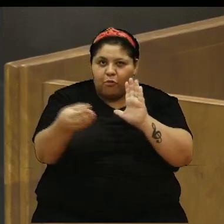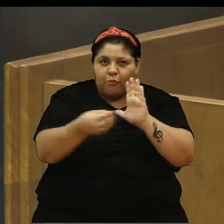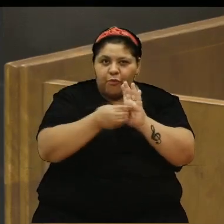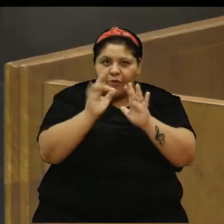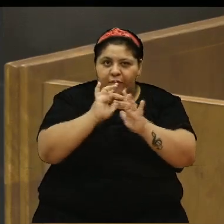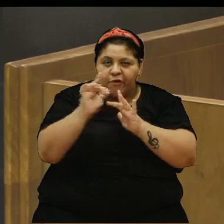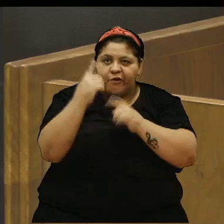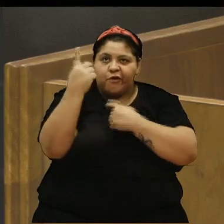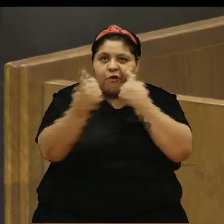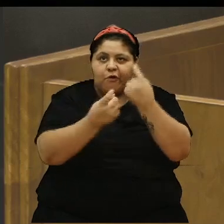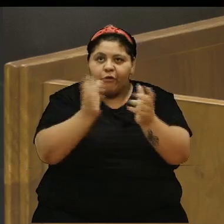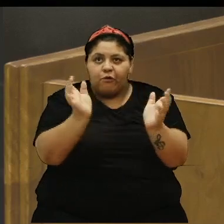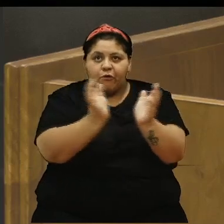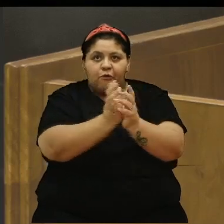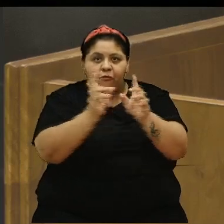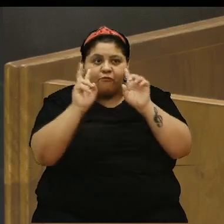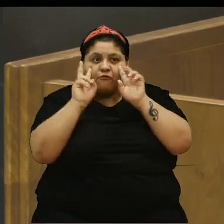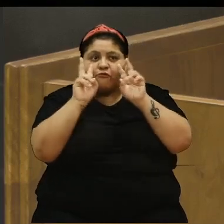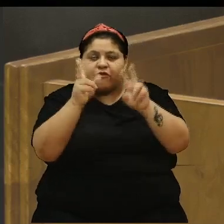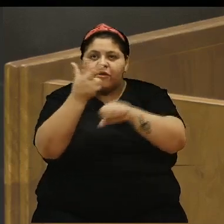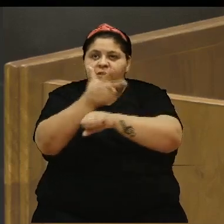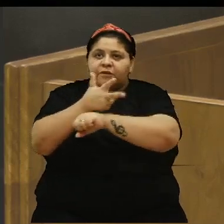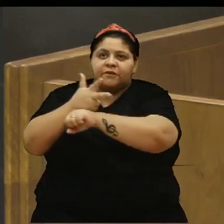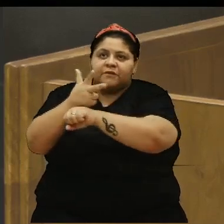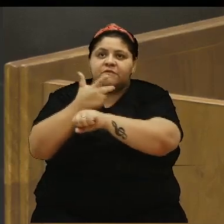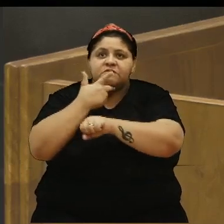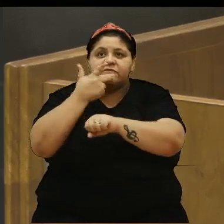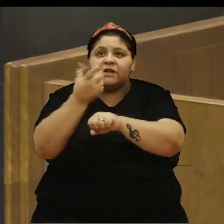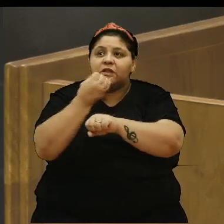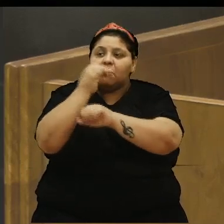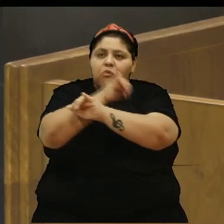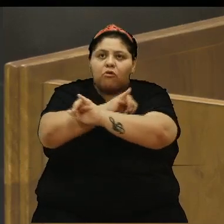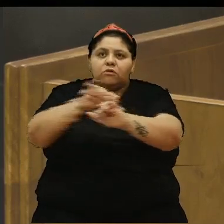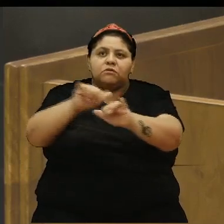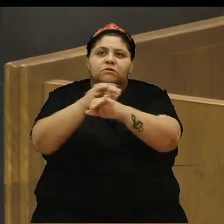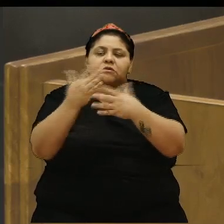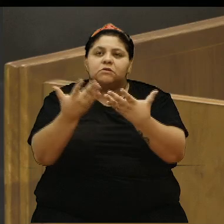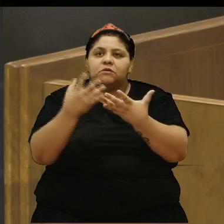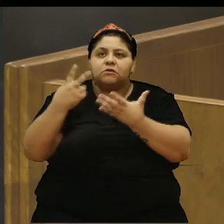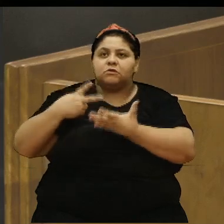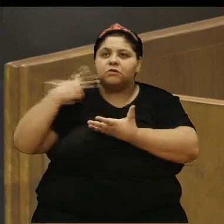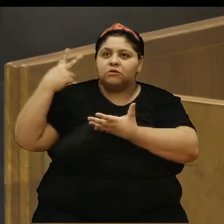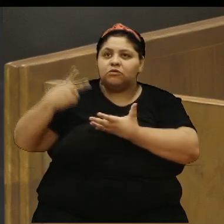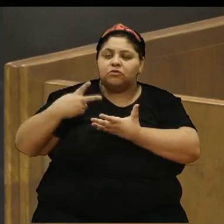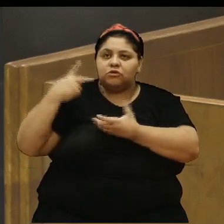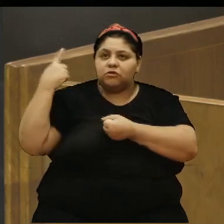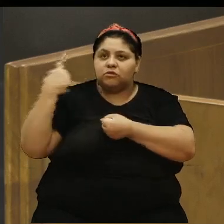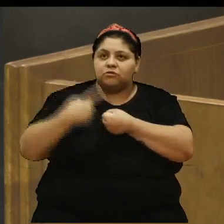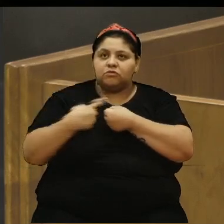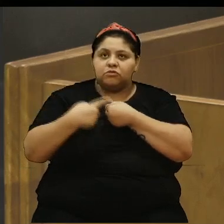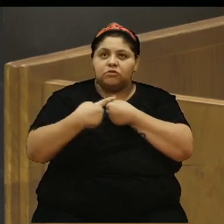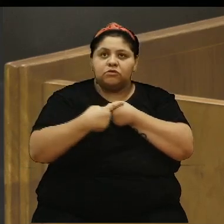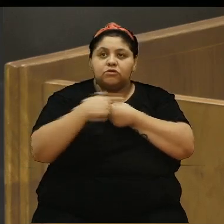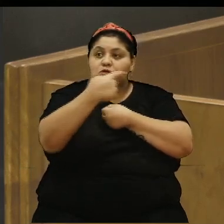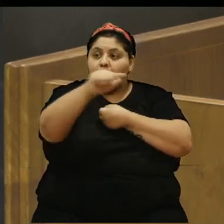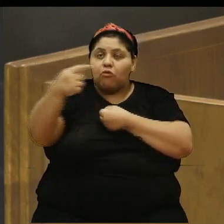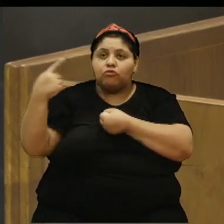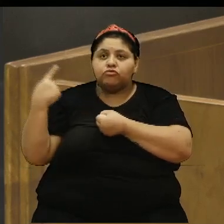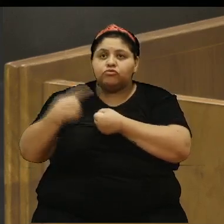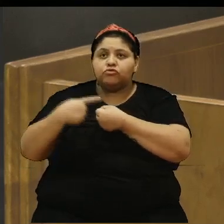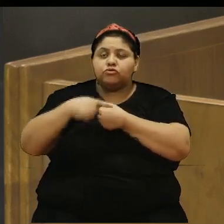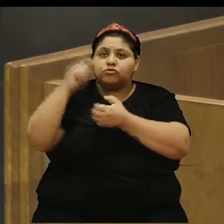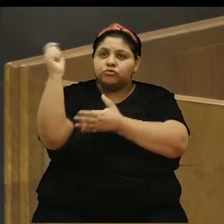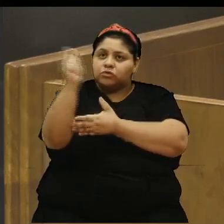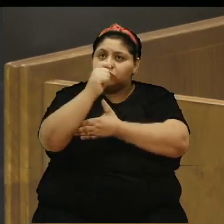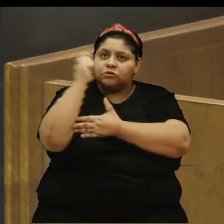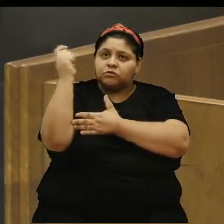alguns colegas viram aquele vídeo, né, trazendo a boa notícia. Vereadores de municípios, outros municípios